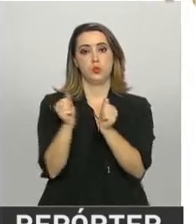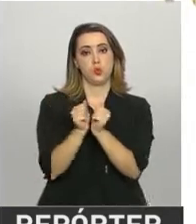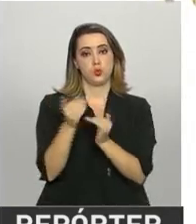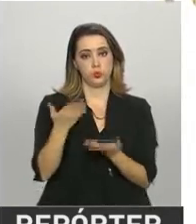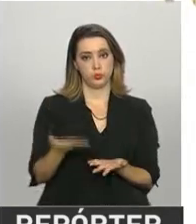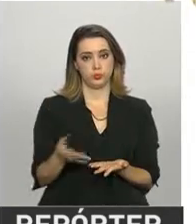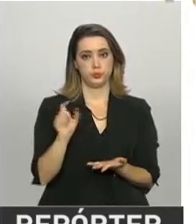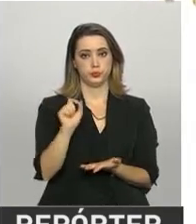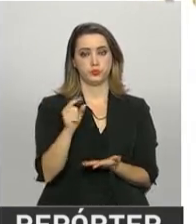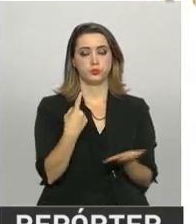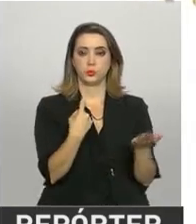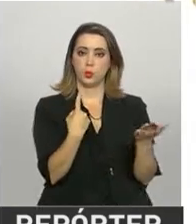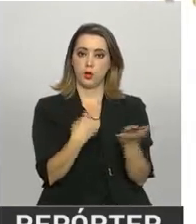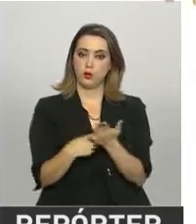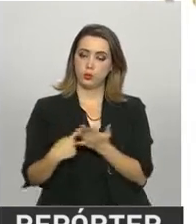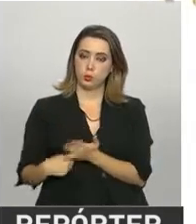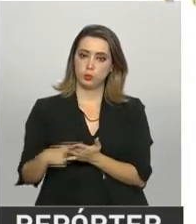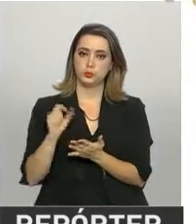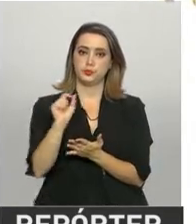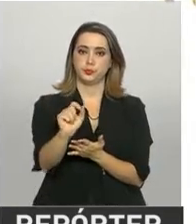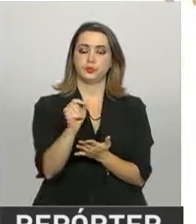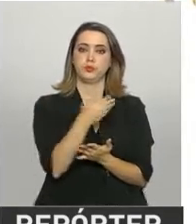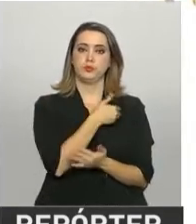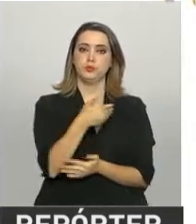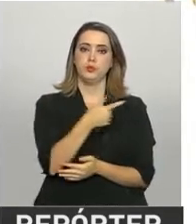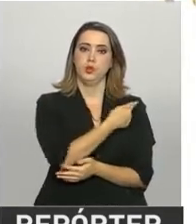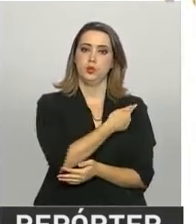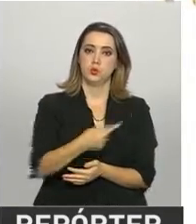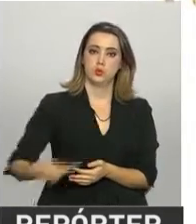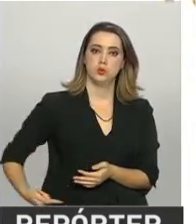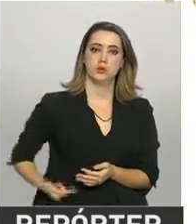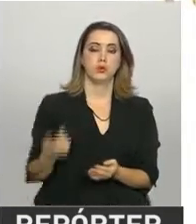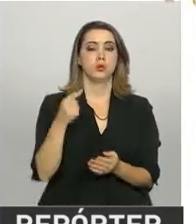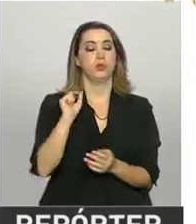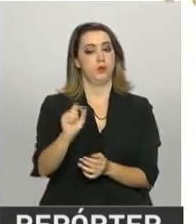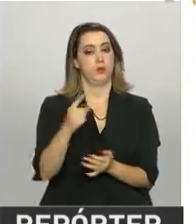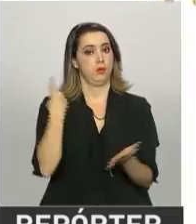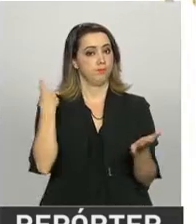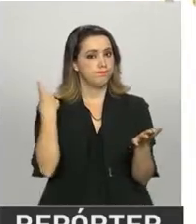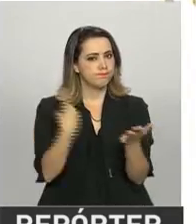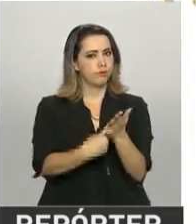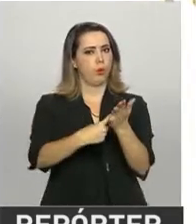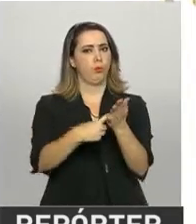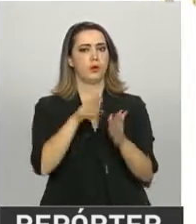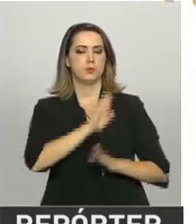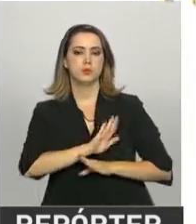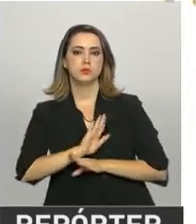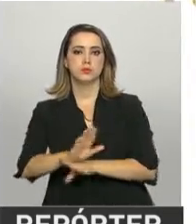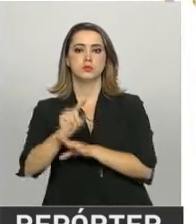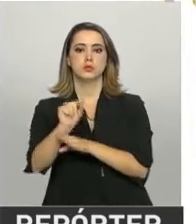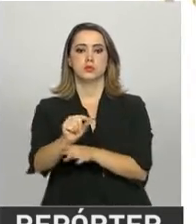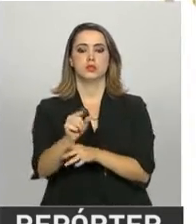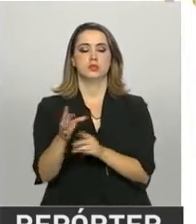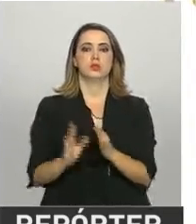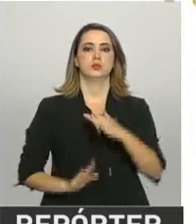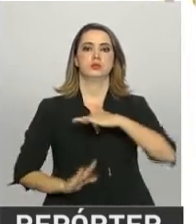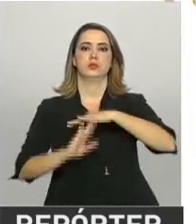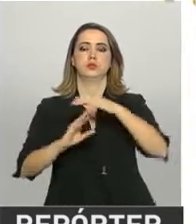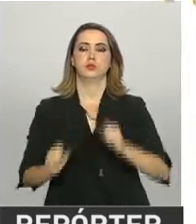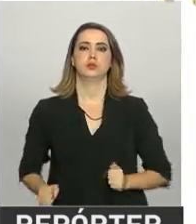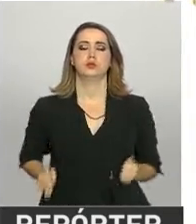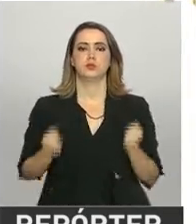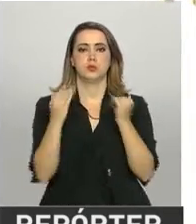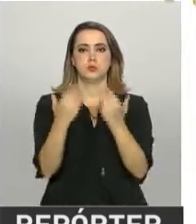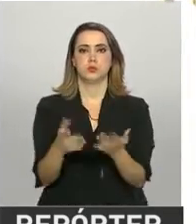meio desse pacto os governadores se comprometem a apoiar a proposta que estabelece um teto para o aumento dos gastos